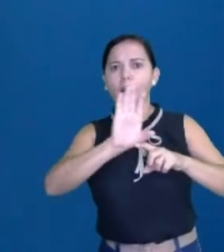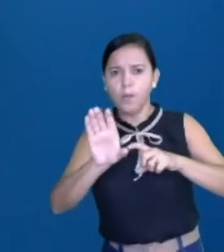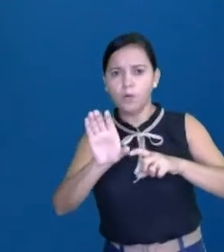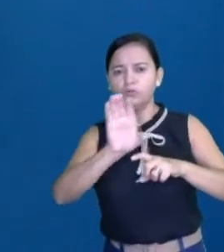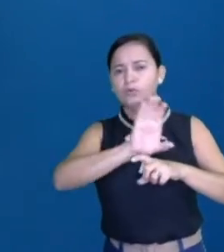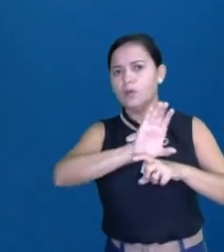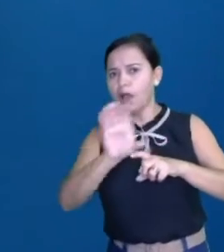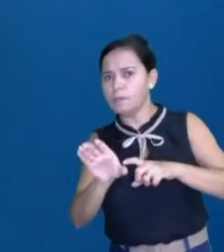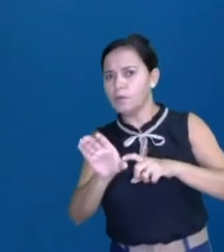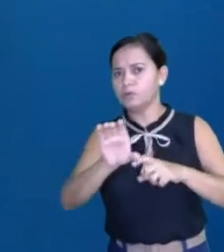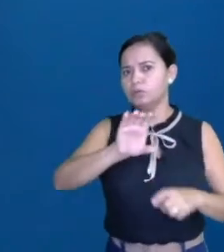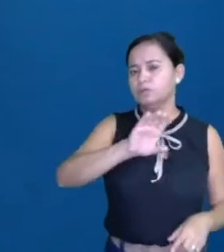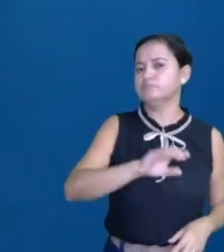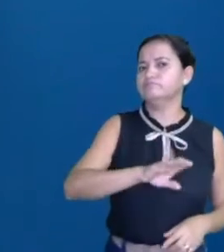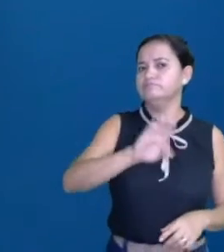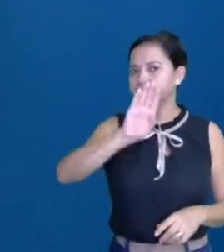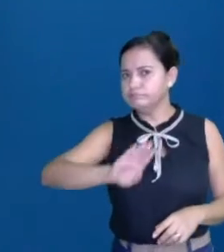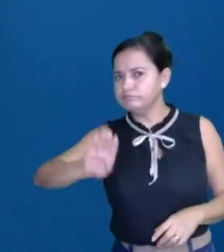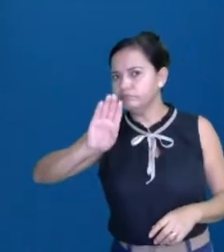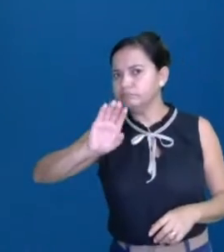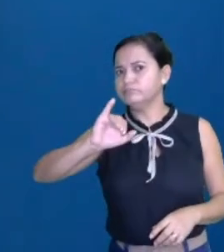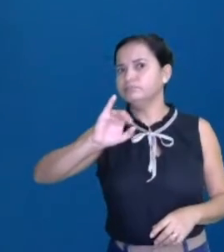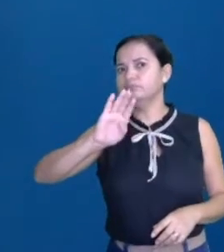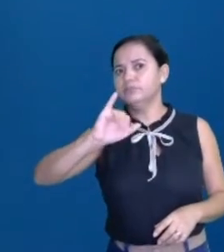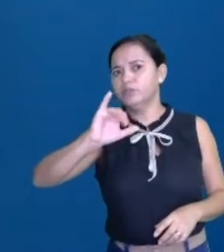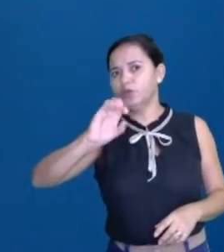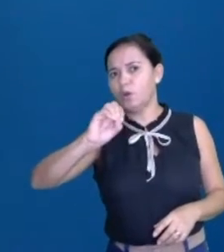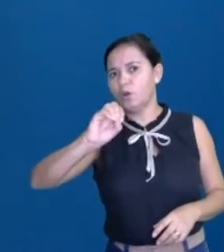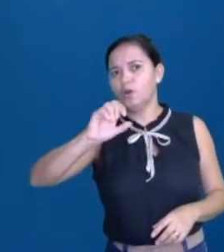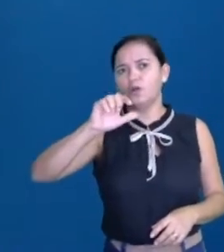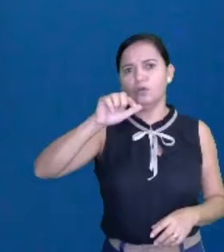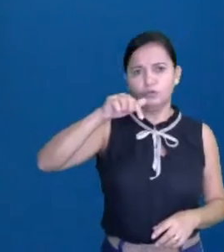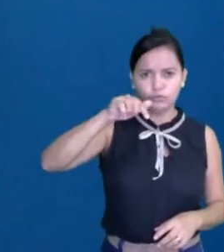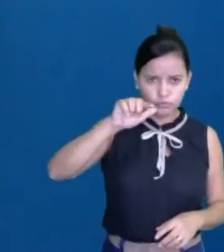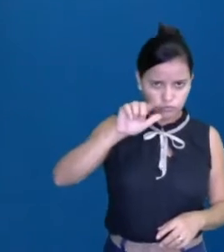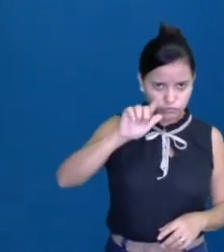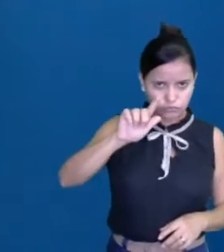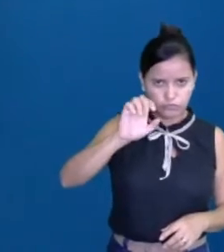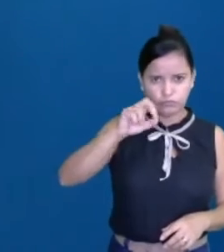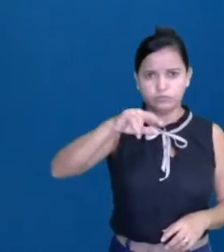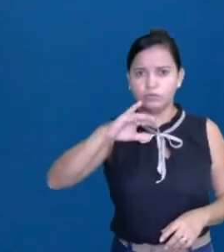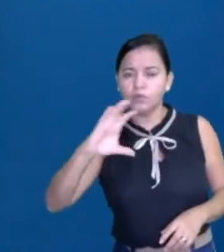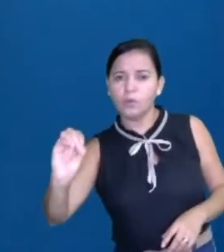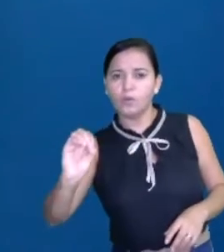carbono biogênico. O problema não está nesse carbono, o problema está no carbono que a gente chama de carbono